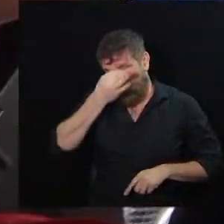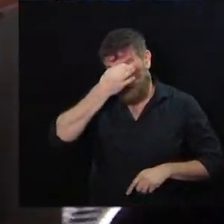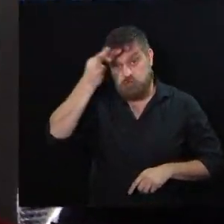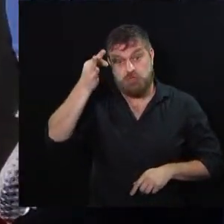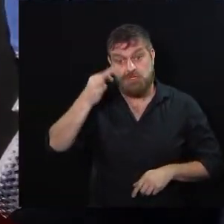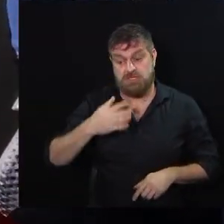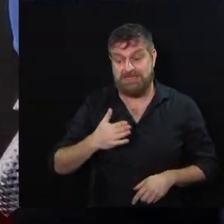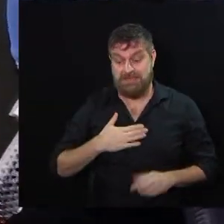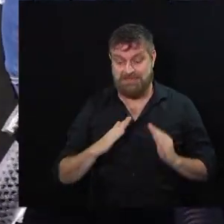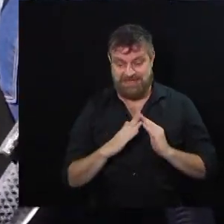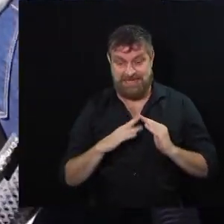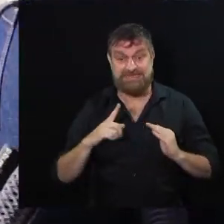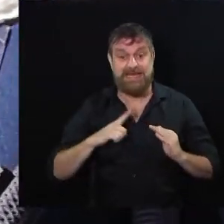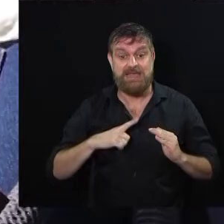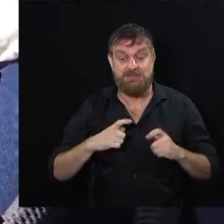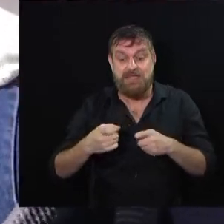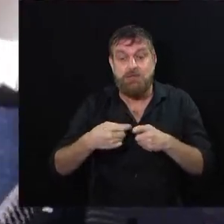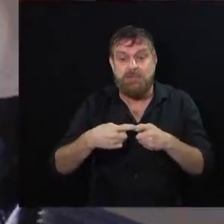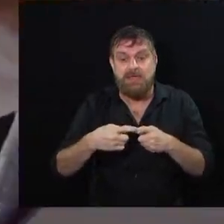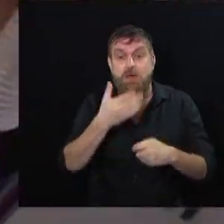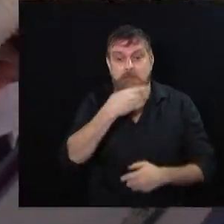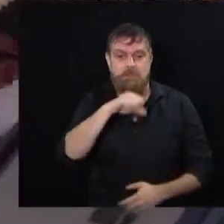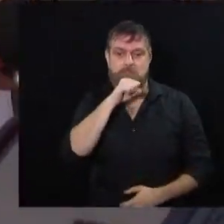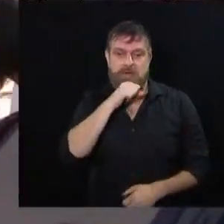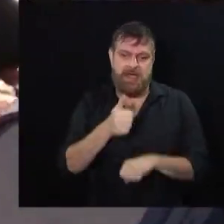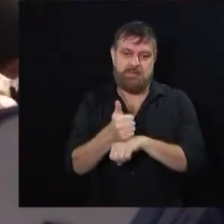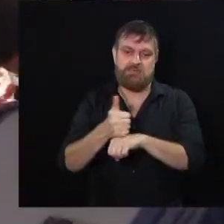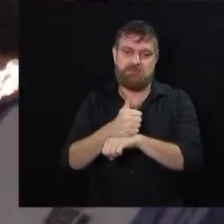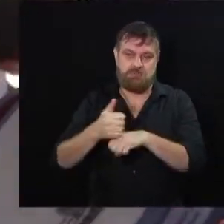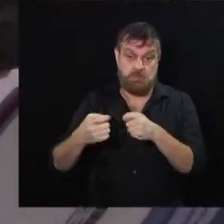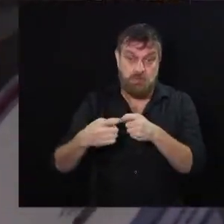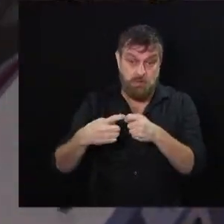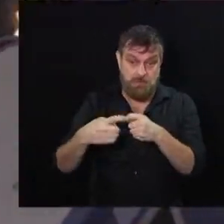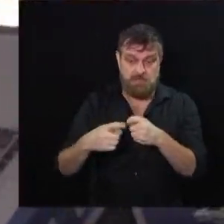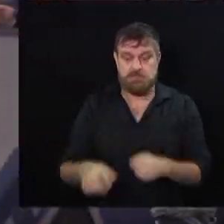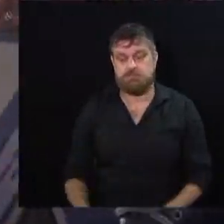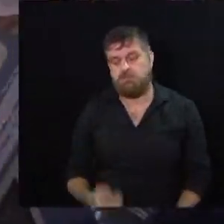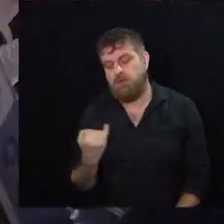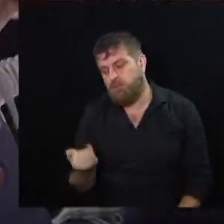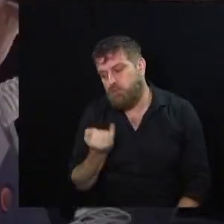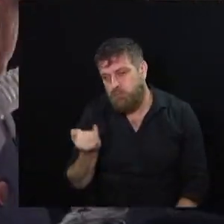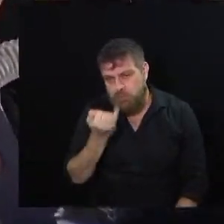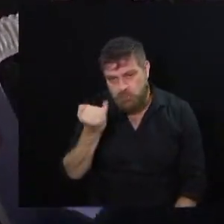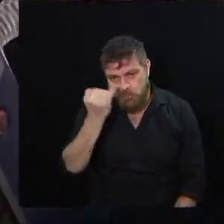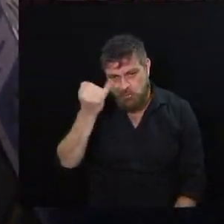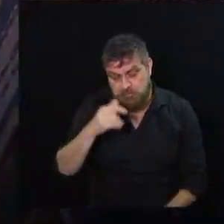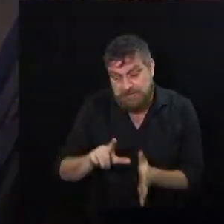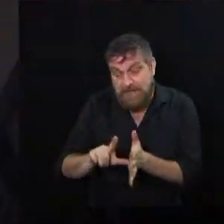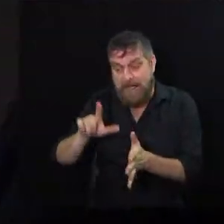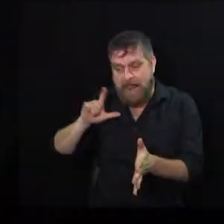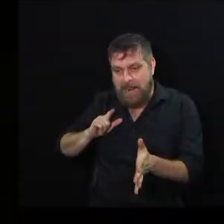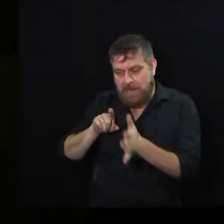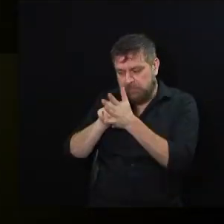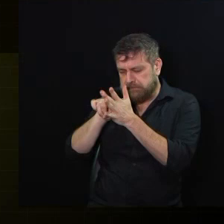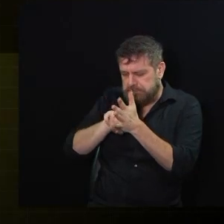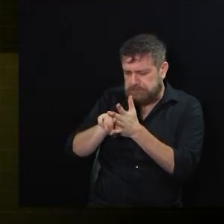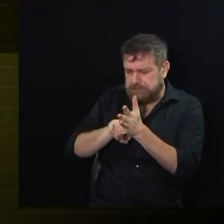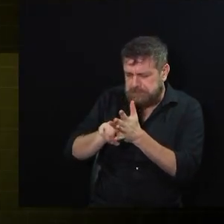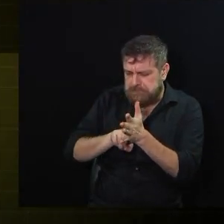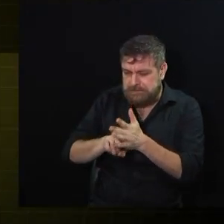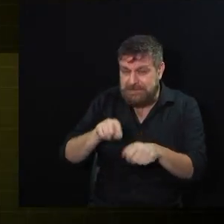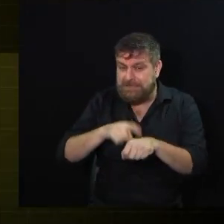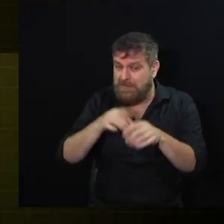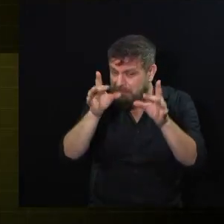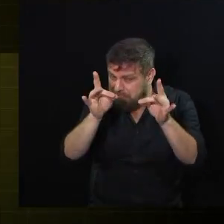casa, já que meu pai é médico. Isso foi muito importante na época dos exames e a cada momento delicado.